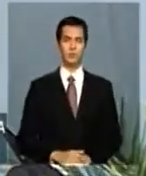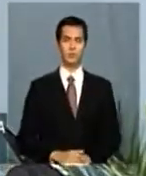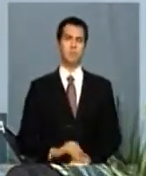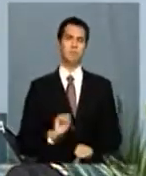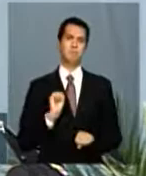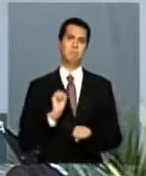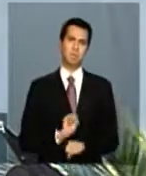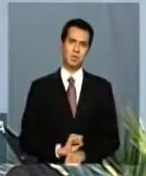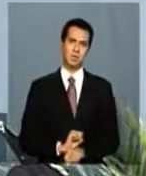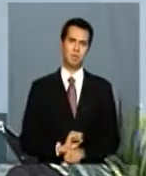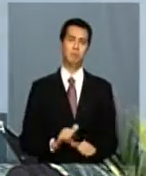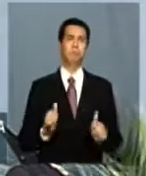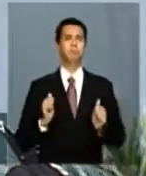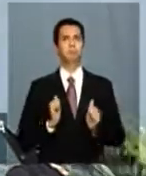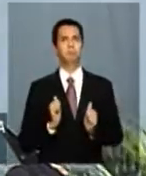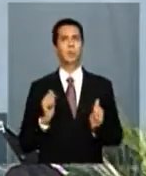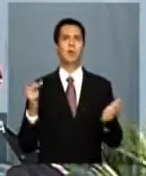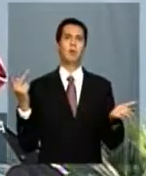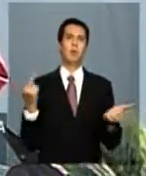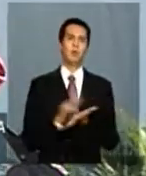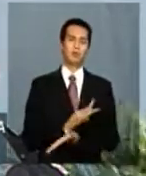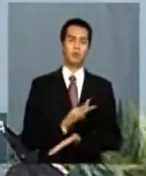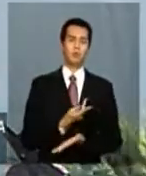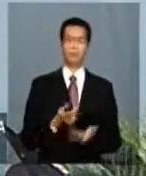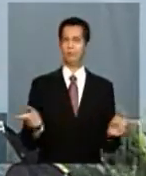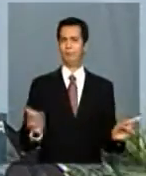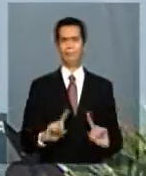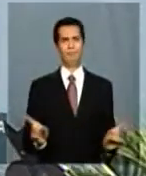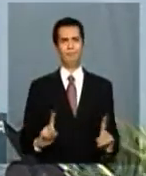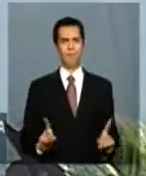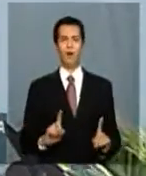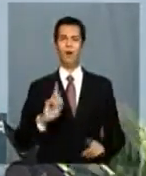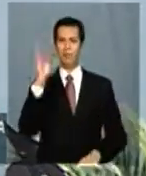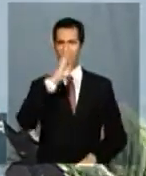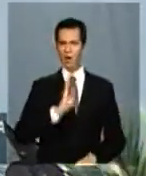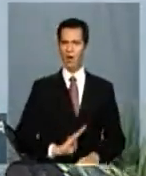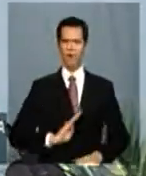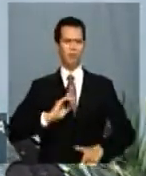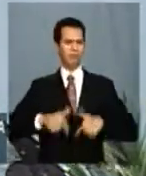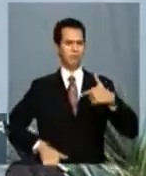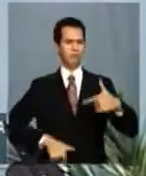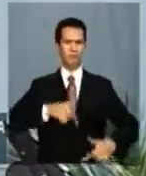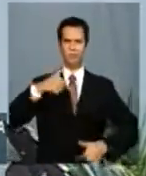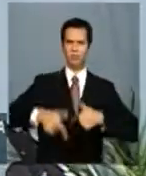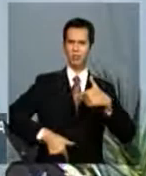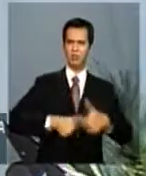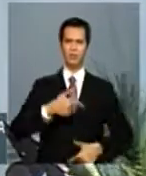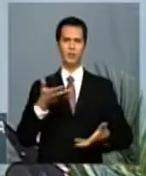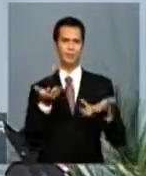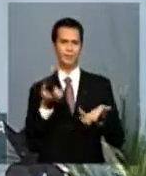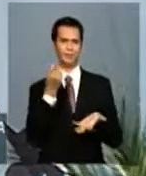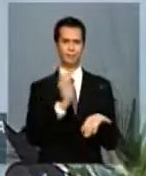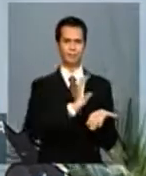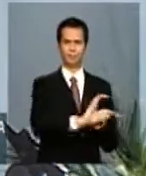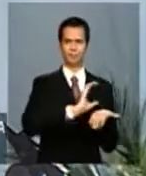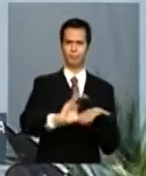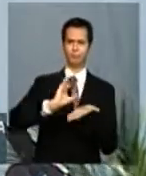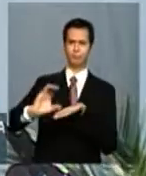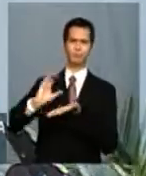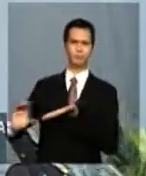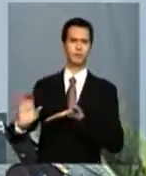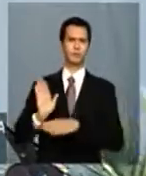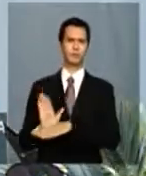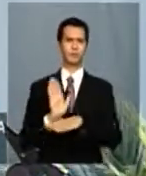parado, esperando uma crise, está ativo, buscando, através de investimentos para beneficiar o